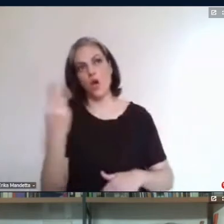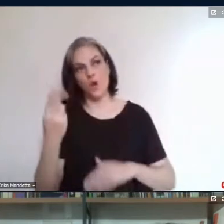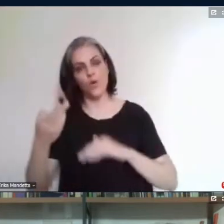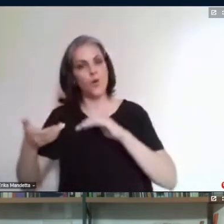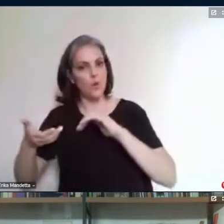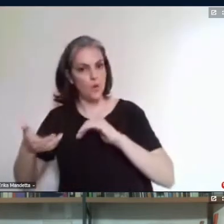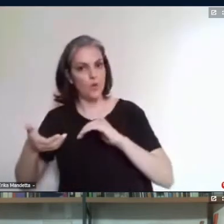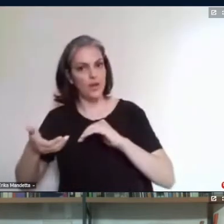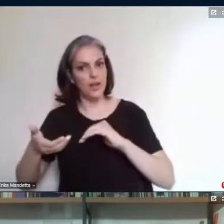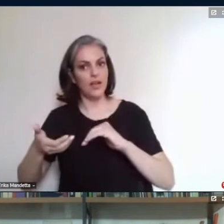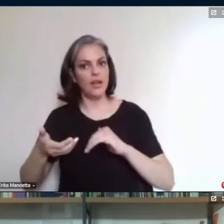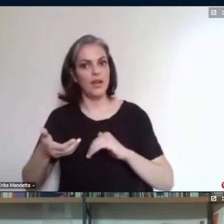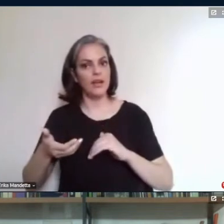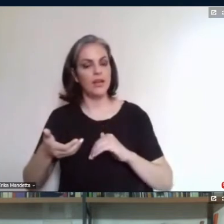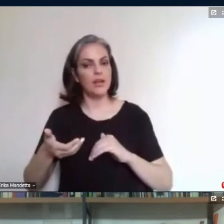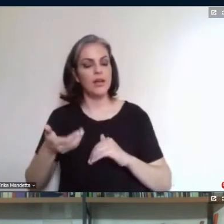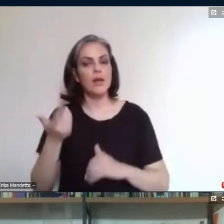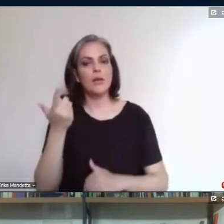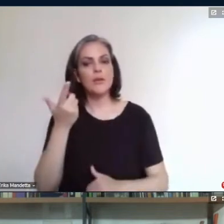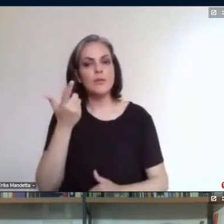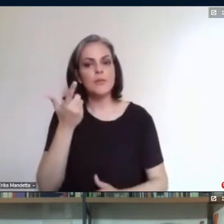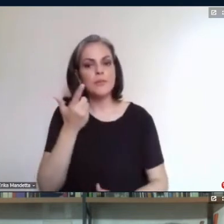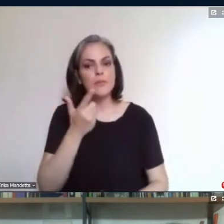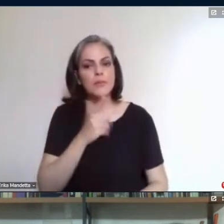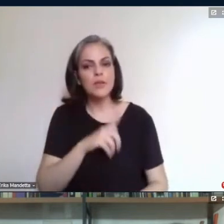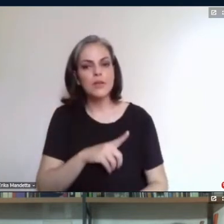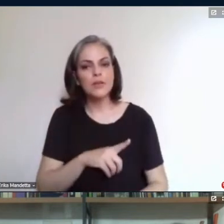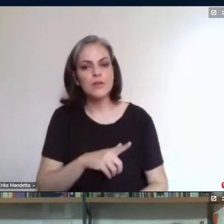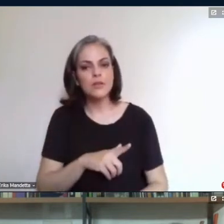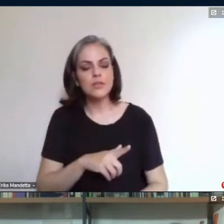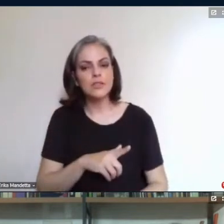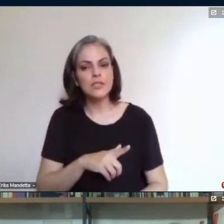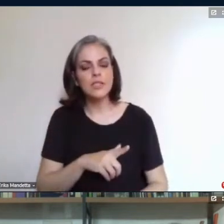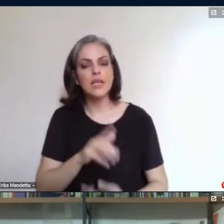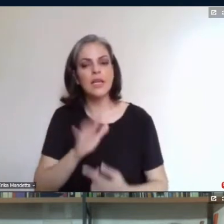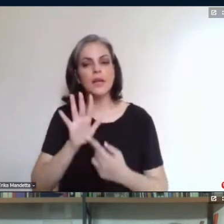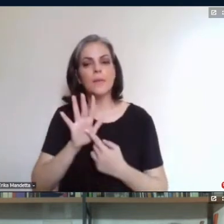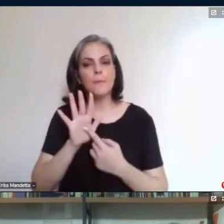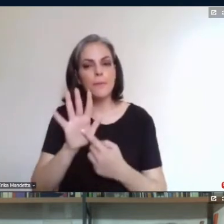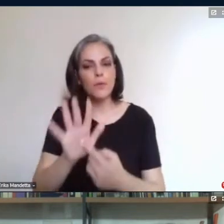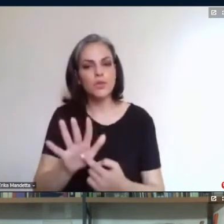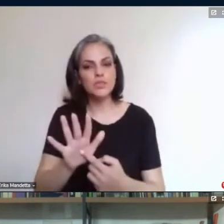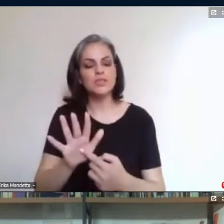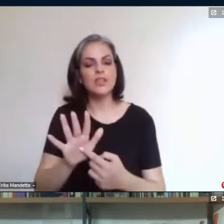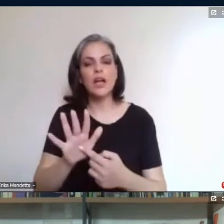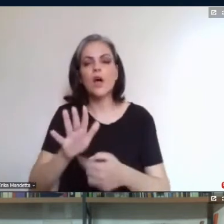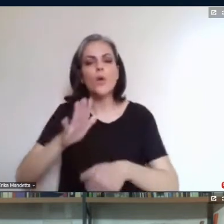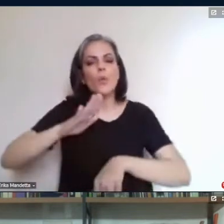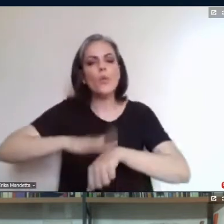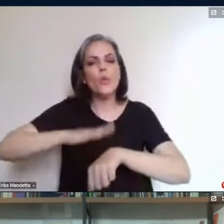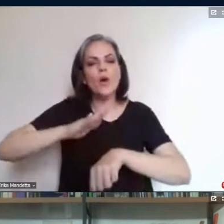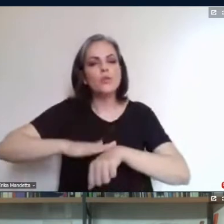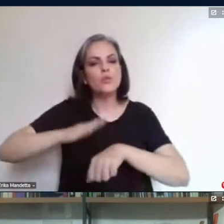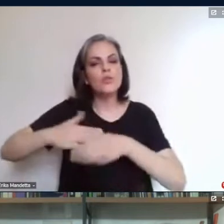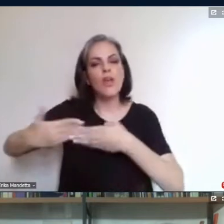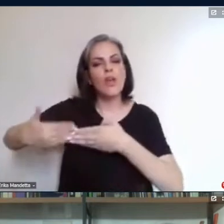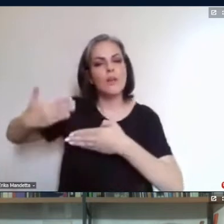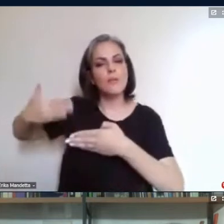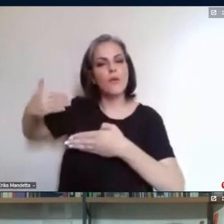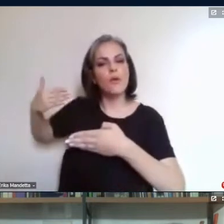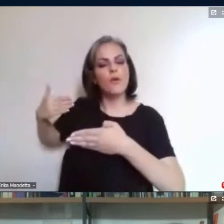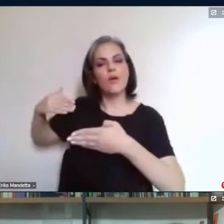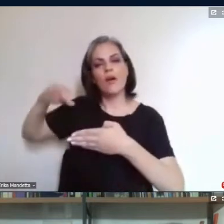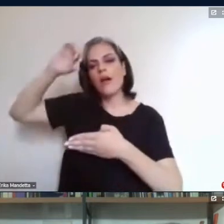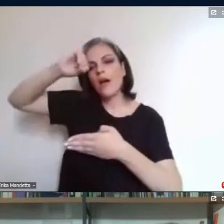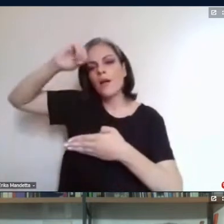pudesse mostrar o tempo empreendido na preparação, não